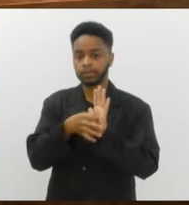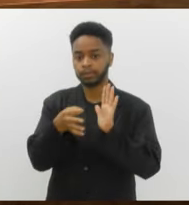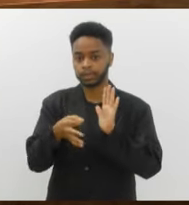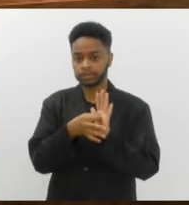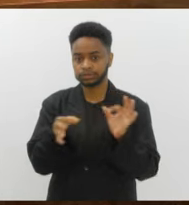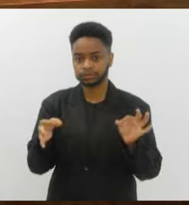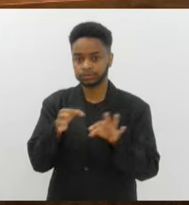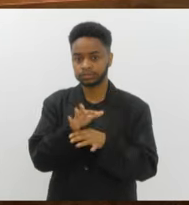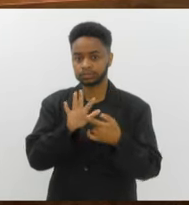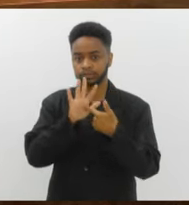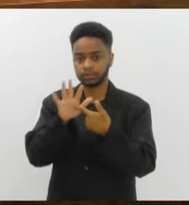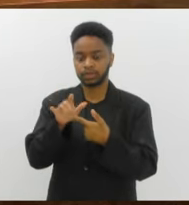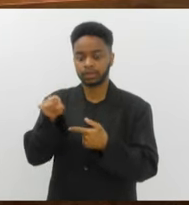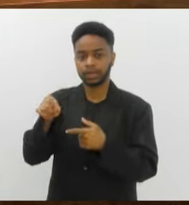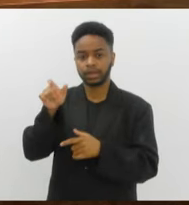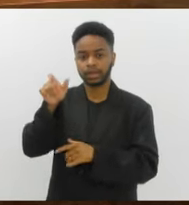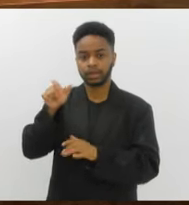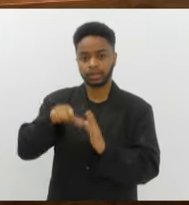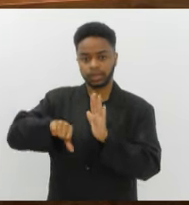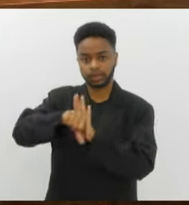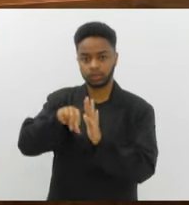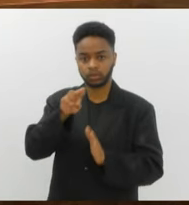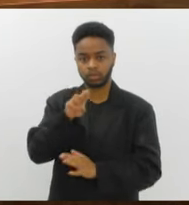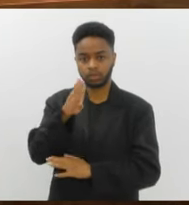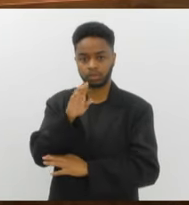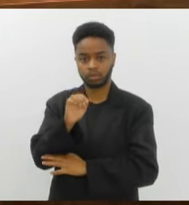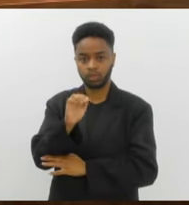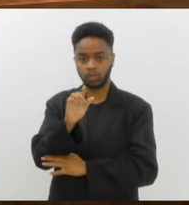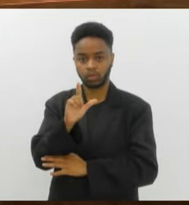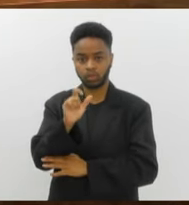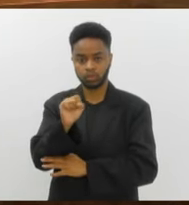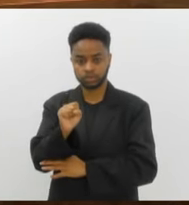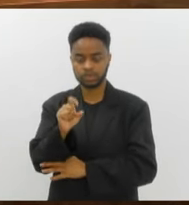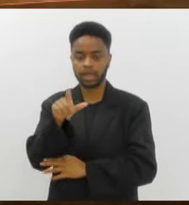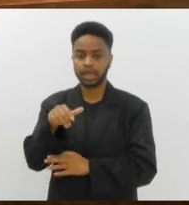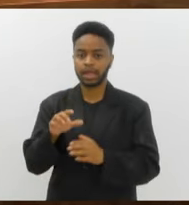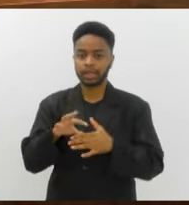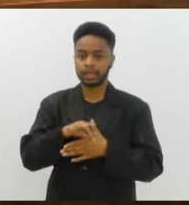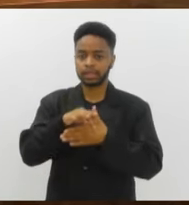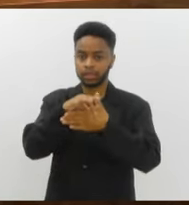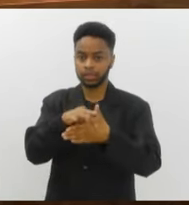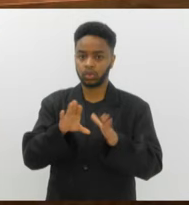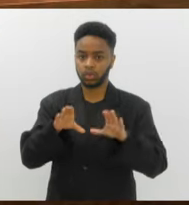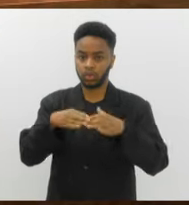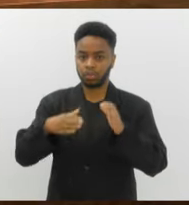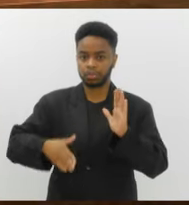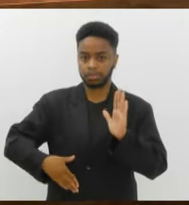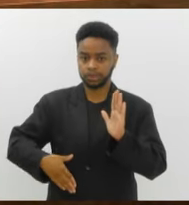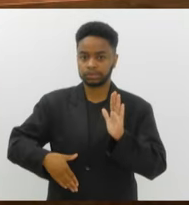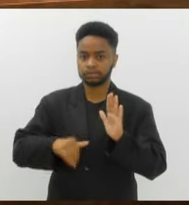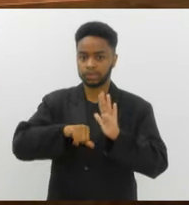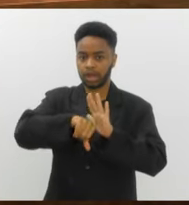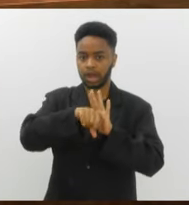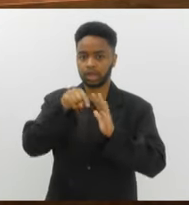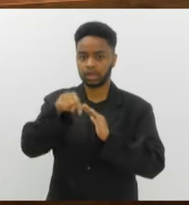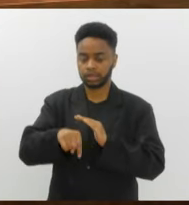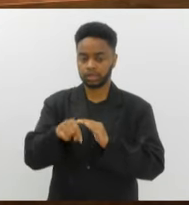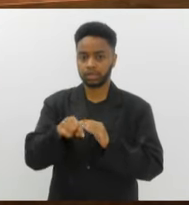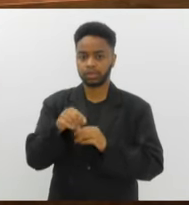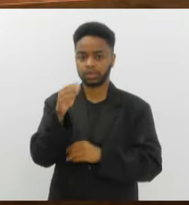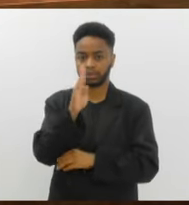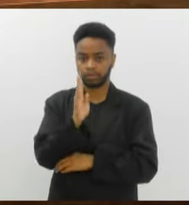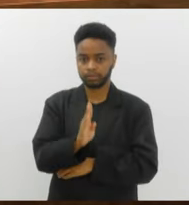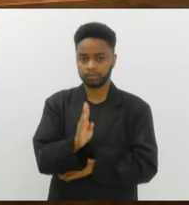desse criminoso chamado Boulos, que lidera, né, uma facção criminosa do nosso país, que é o